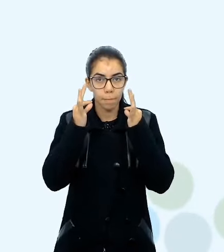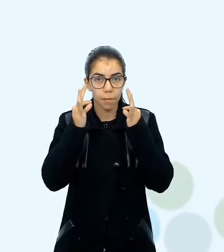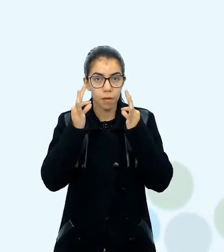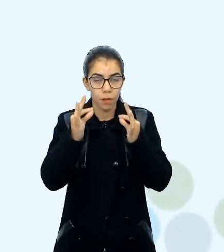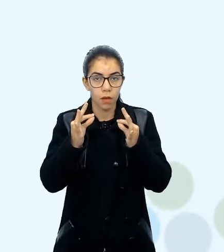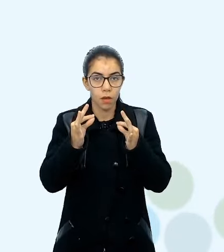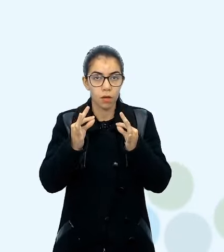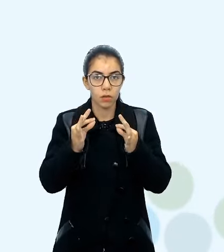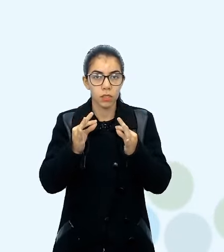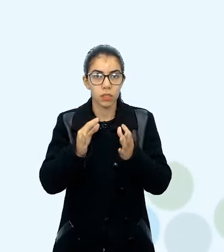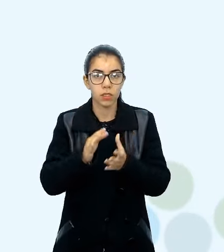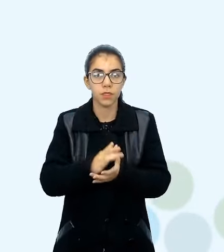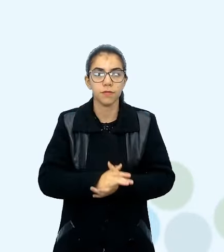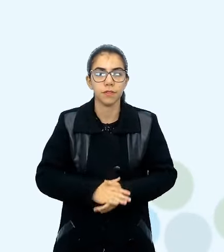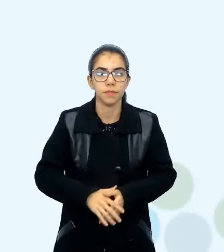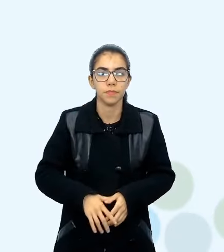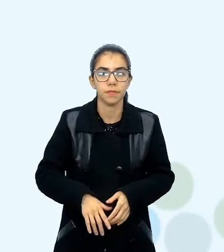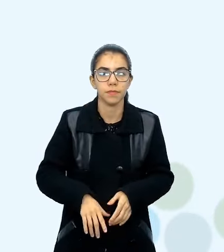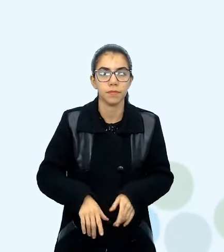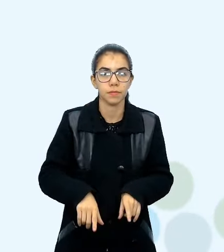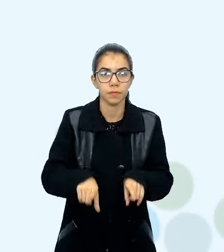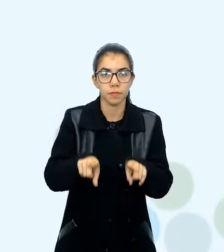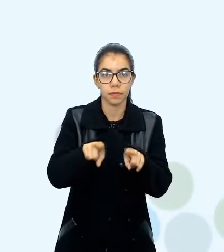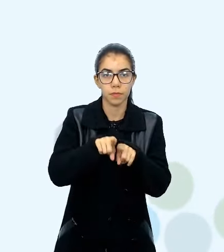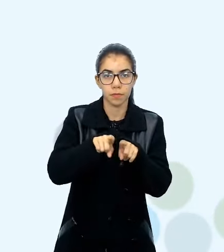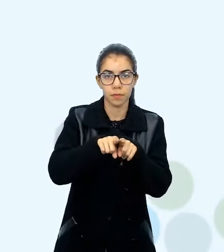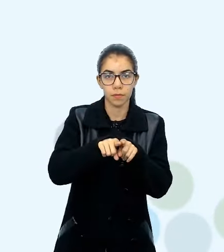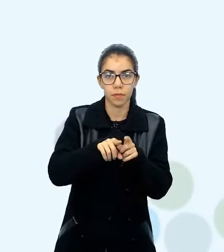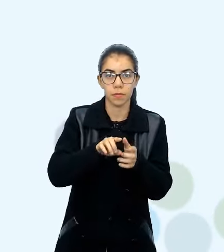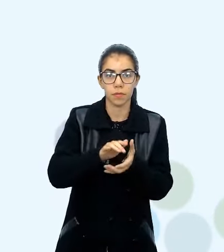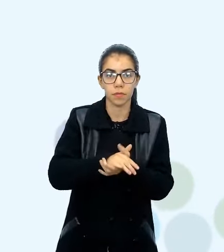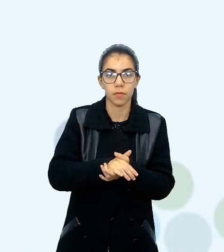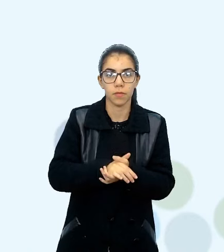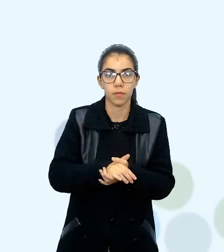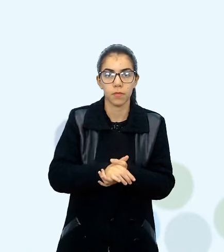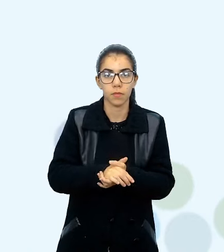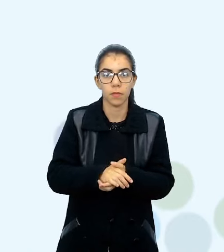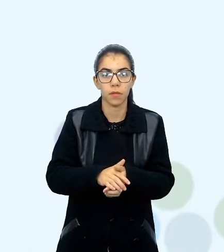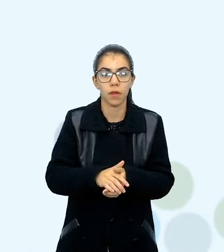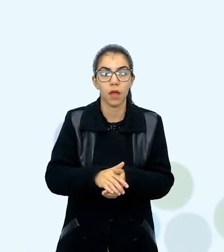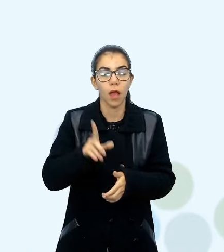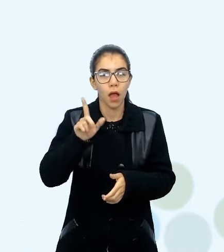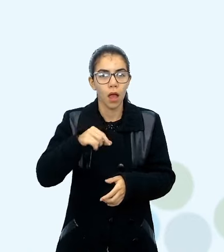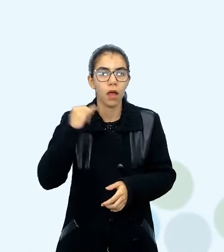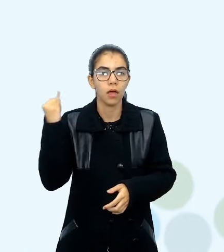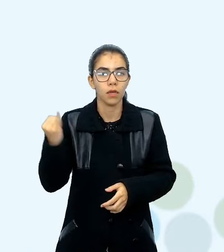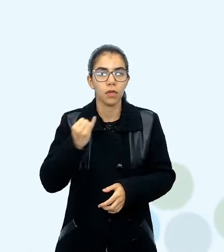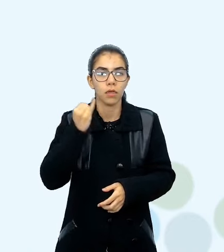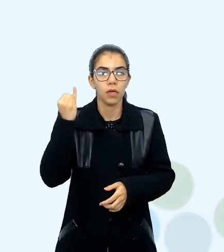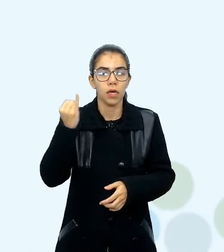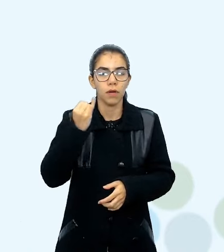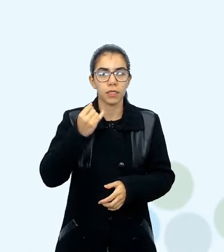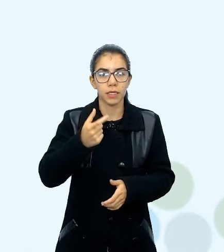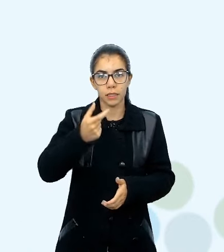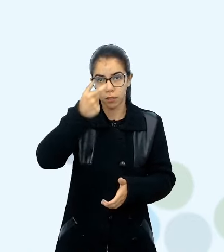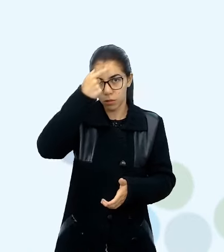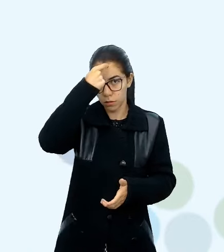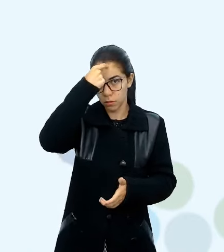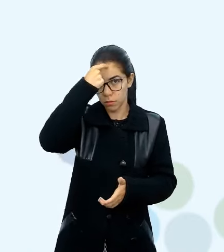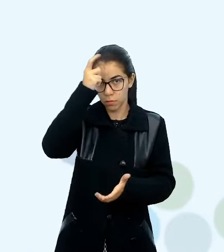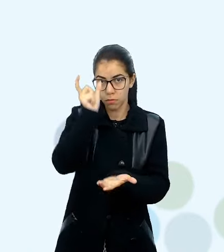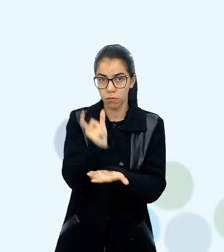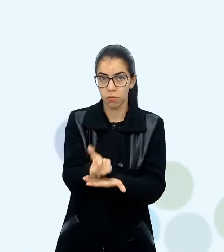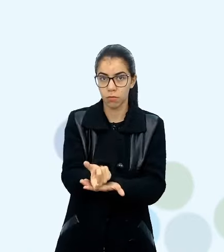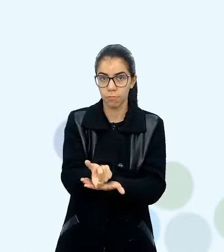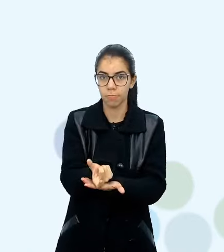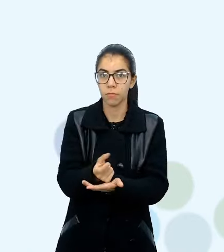cognitiva, né? Para novos estímulos. Então, a gente vai percebendo que isso é importante, né? Então, por exemplo, quando eu